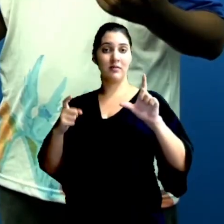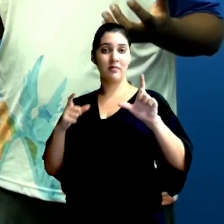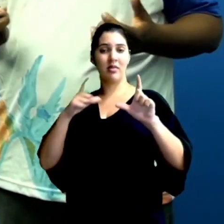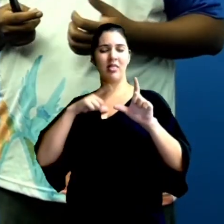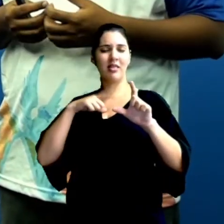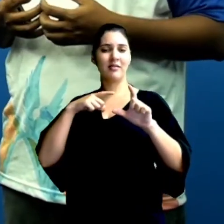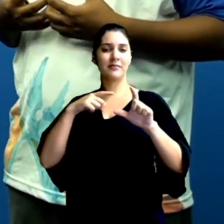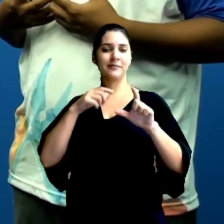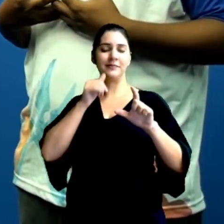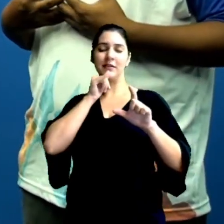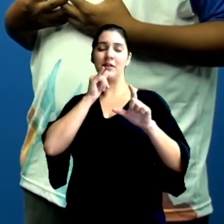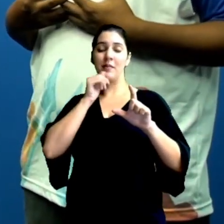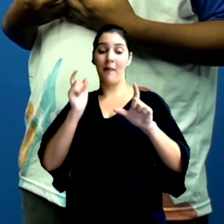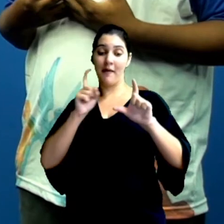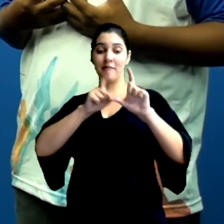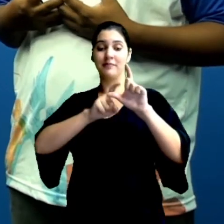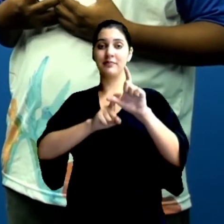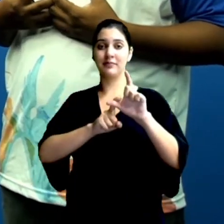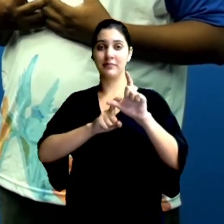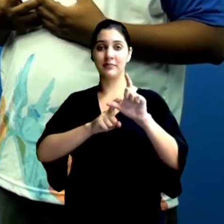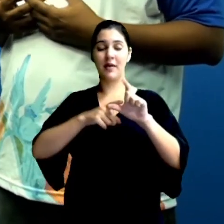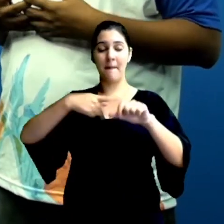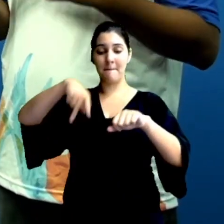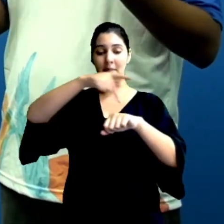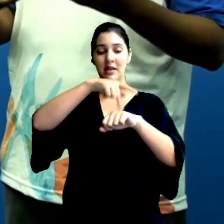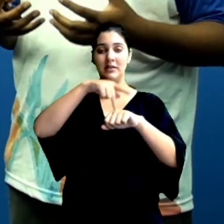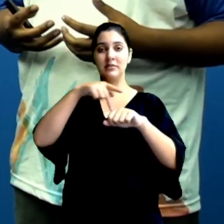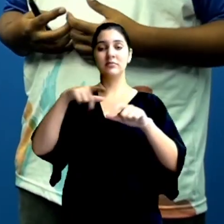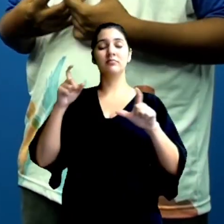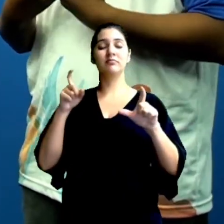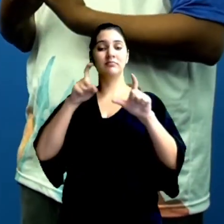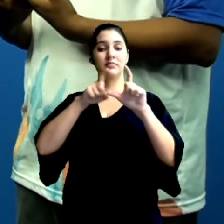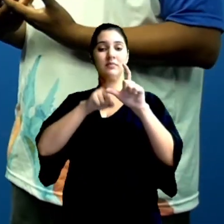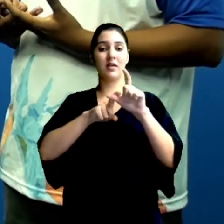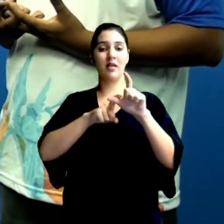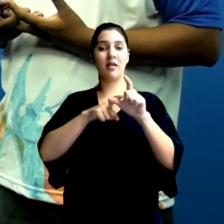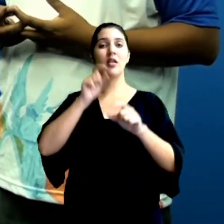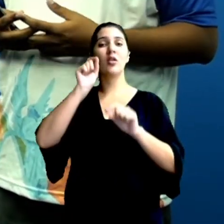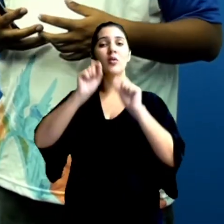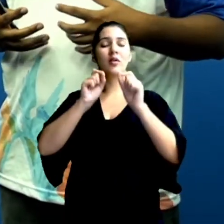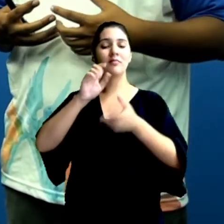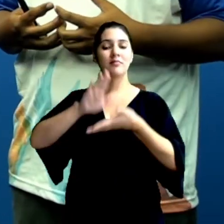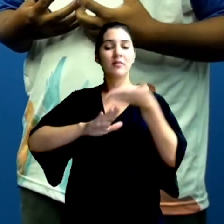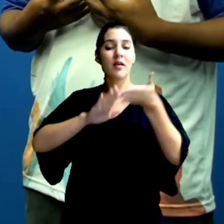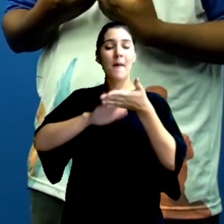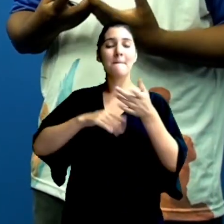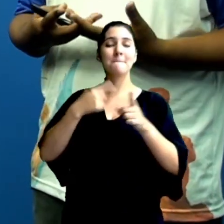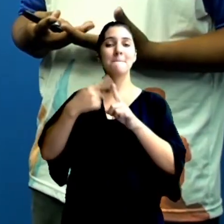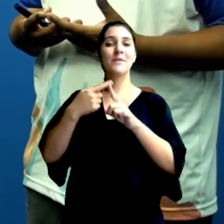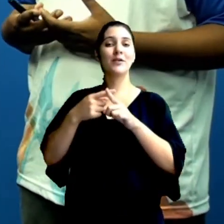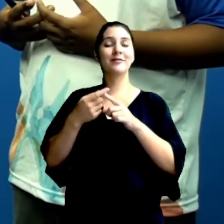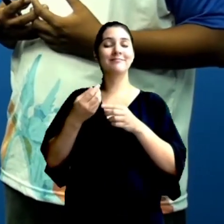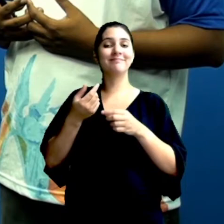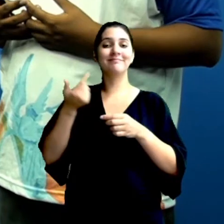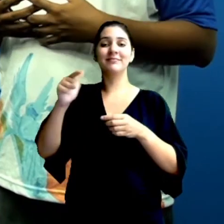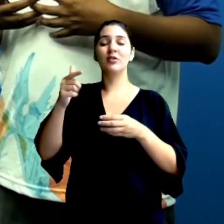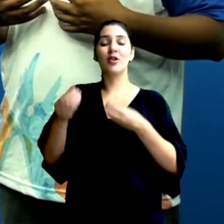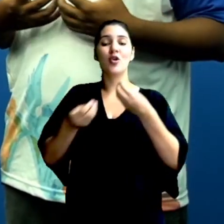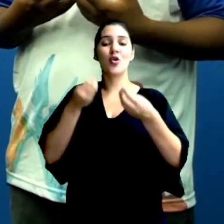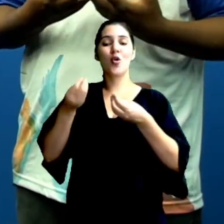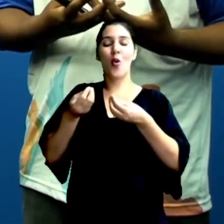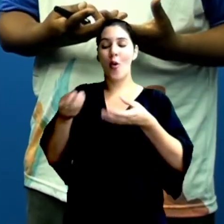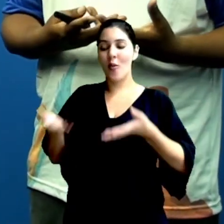bastante dependentes, né, hoje da importação de cultivo, porque não tem condições de cultivar. Então, uma fonte de água